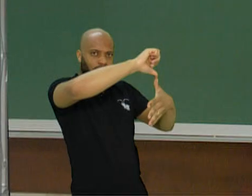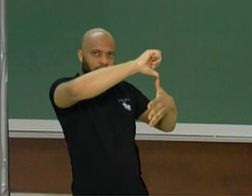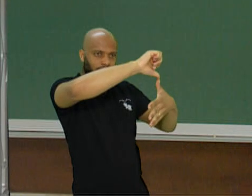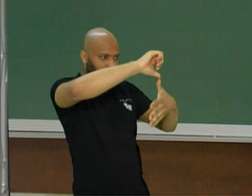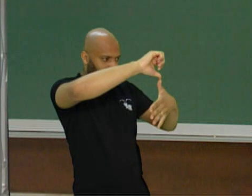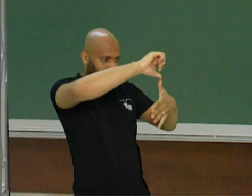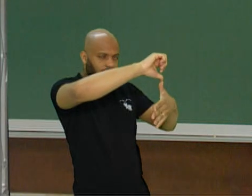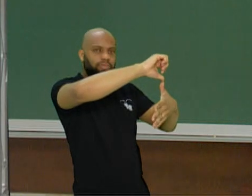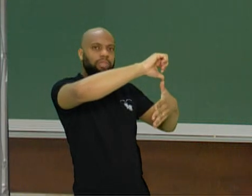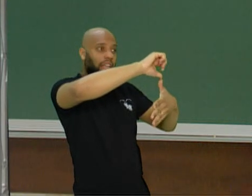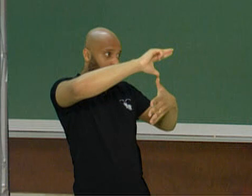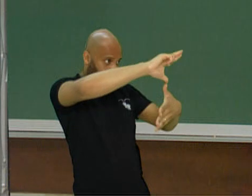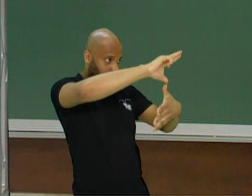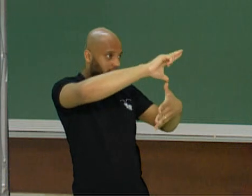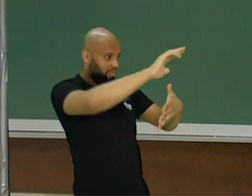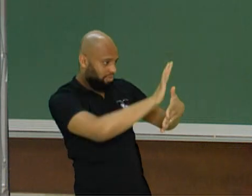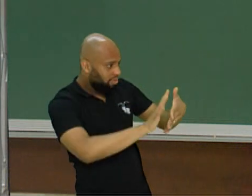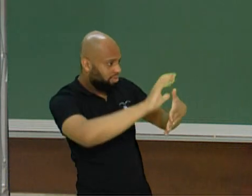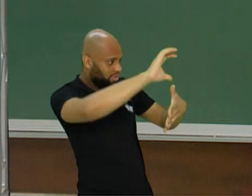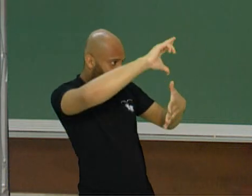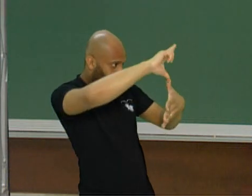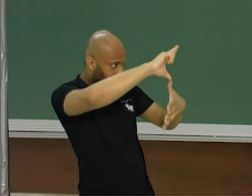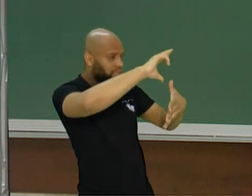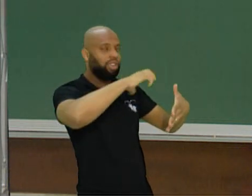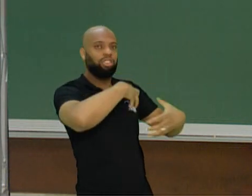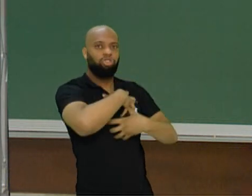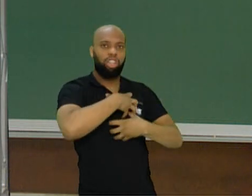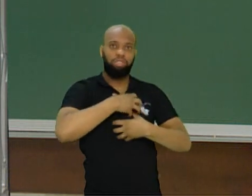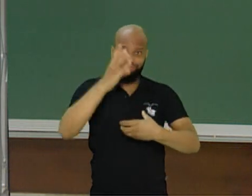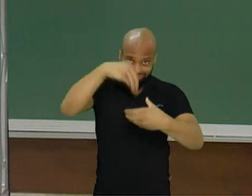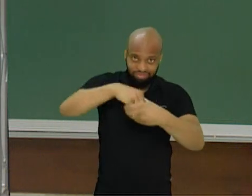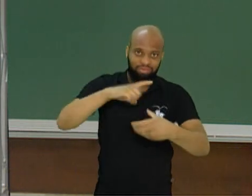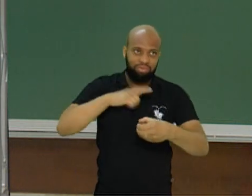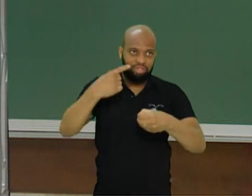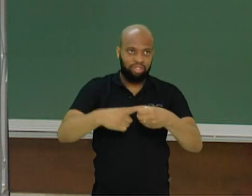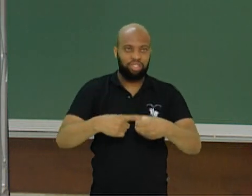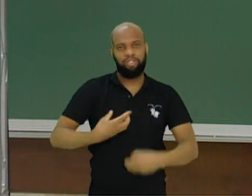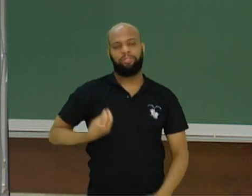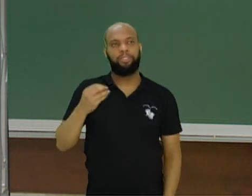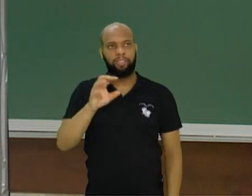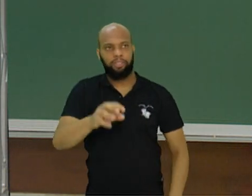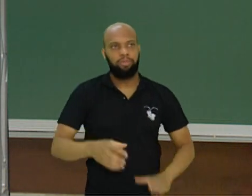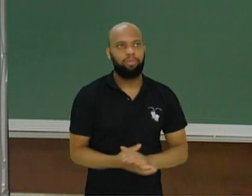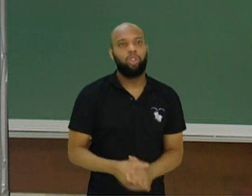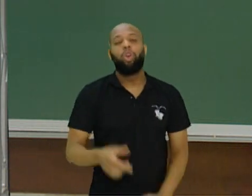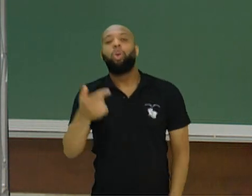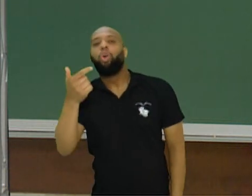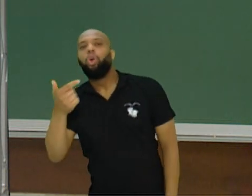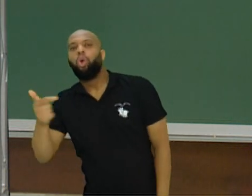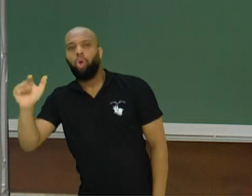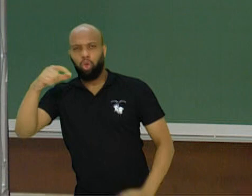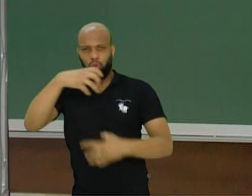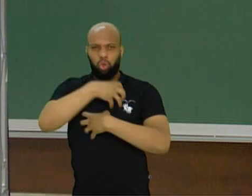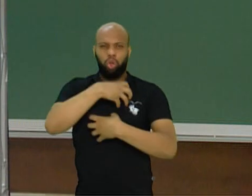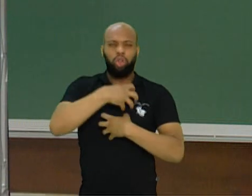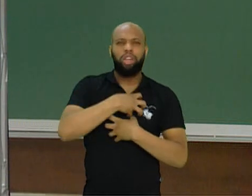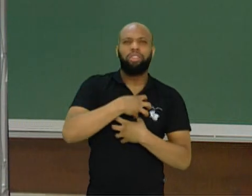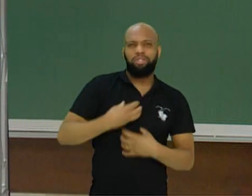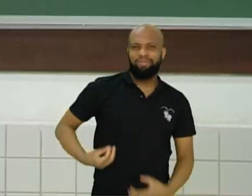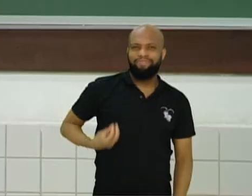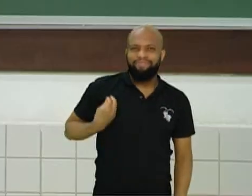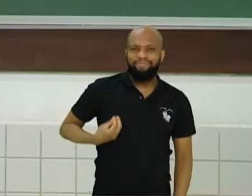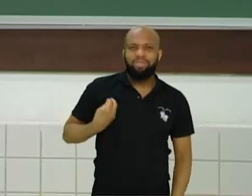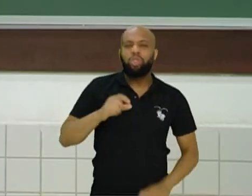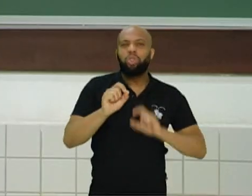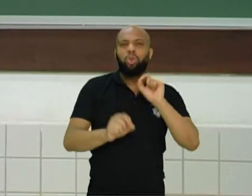vamos ter países e cidades com essa situação de moradias precárias. Mais um tipo de moradia precária é a